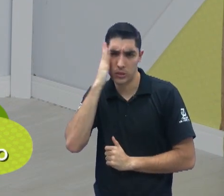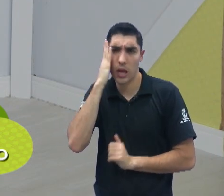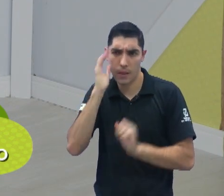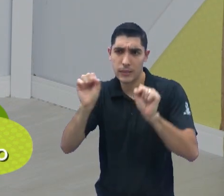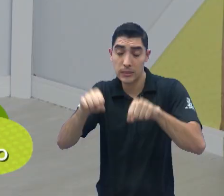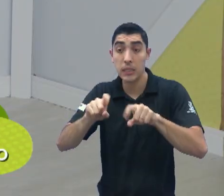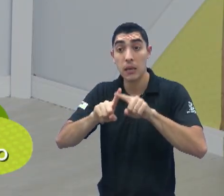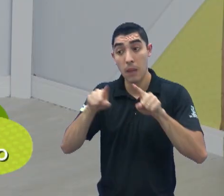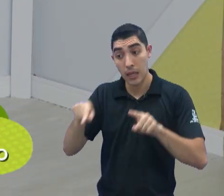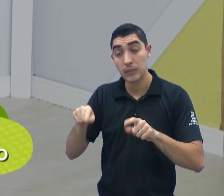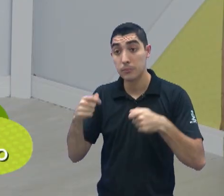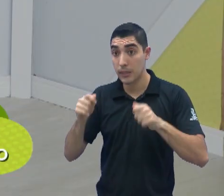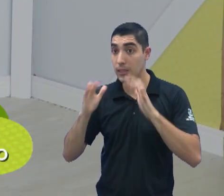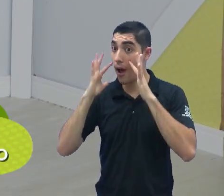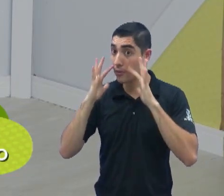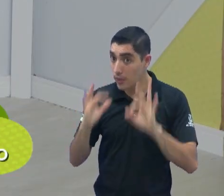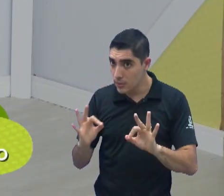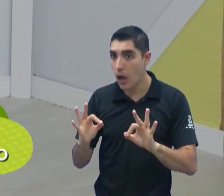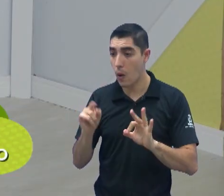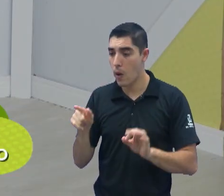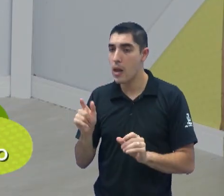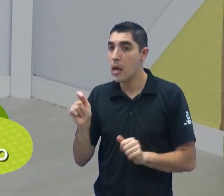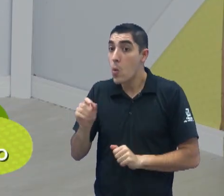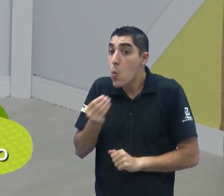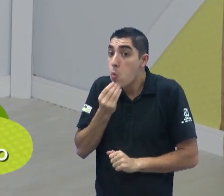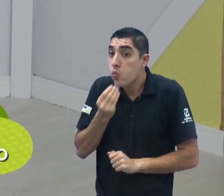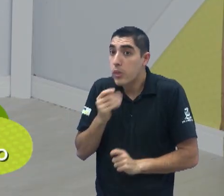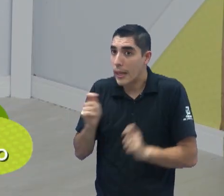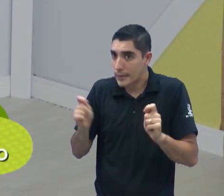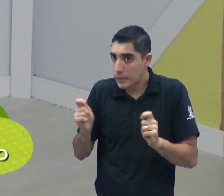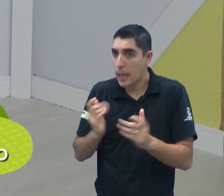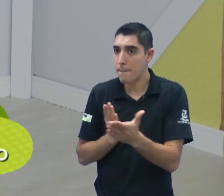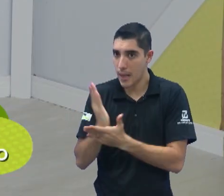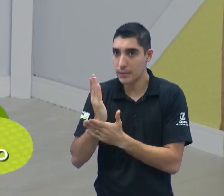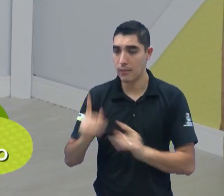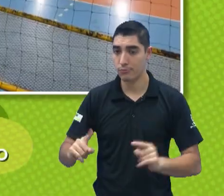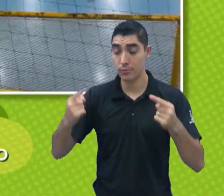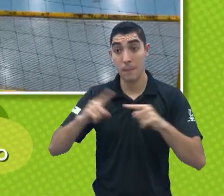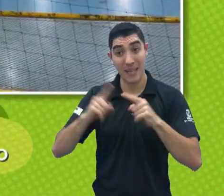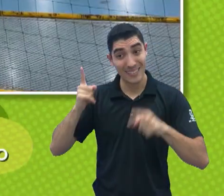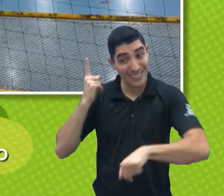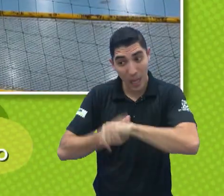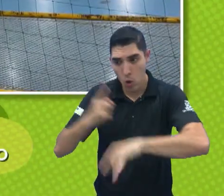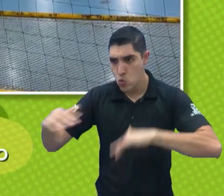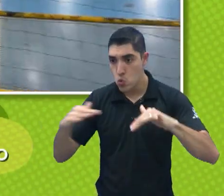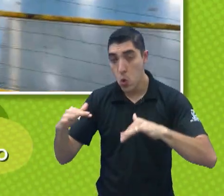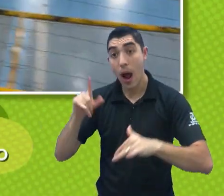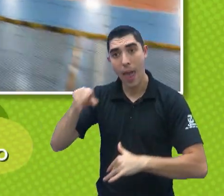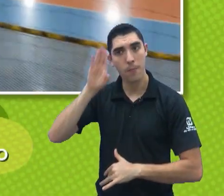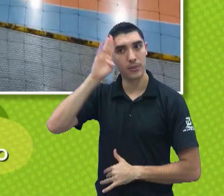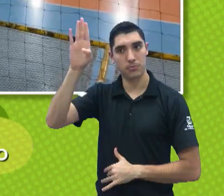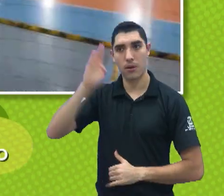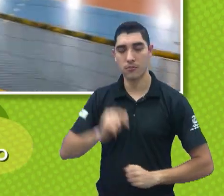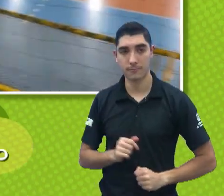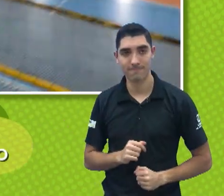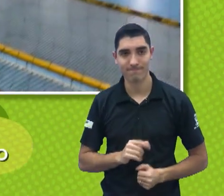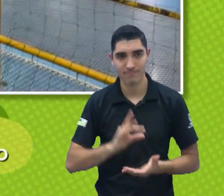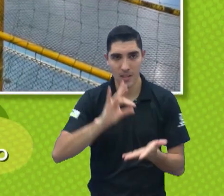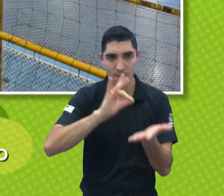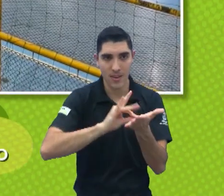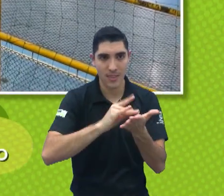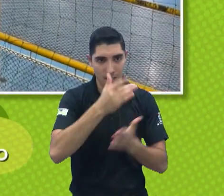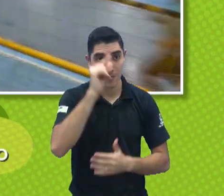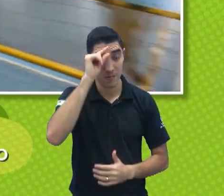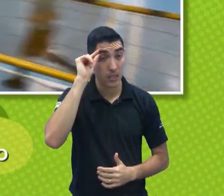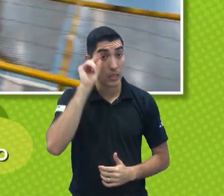mas todo cuidado é pouco, porque a gente sabe que o jogo é decidido lá dentro da quadra nos 40 minutos. Sem dúvidas, Vieira, se for seguir a